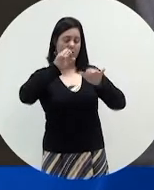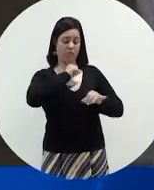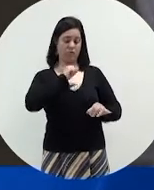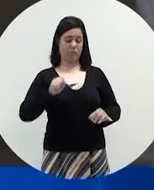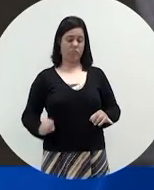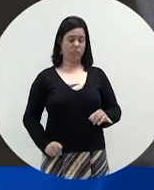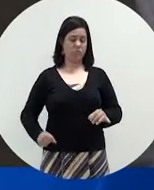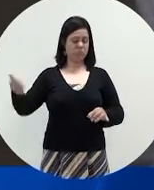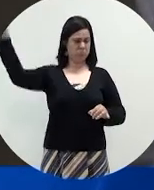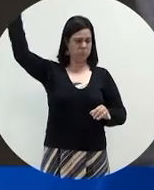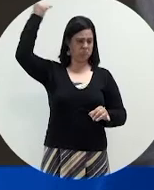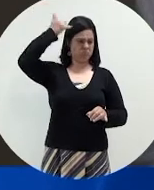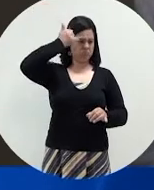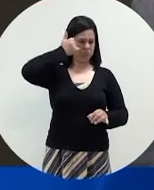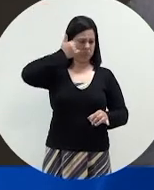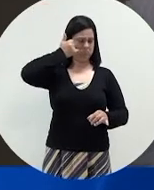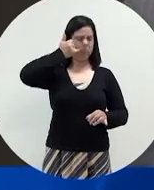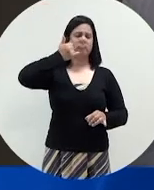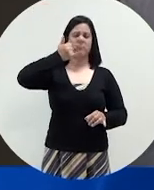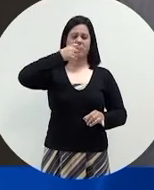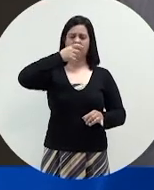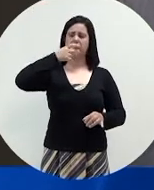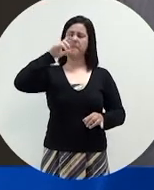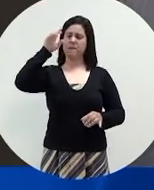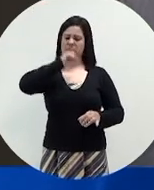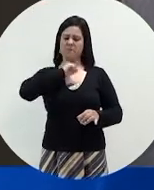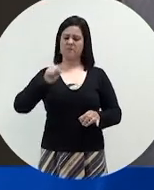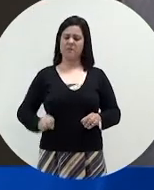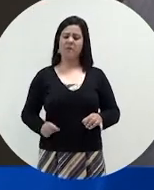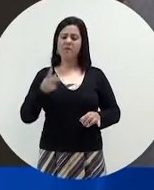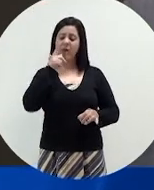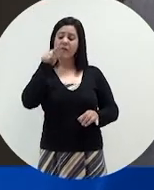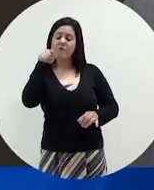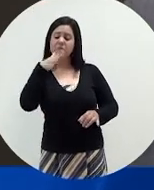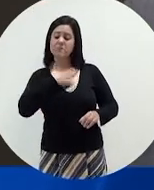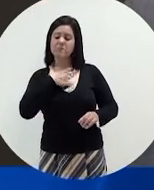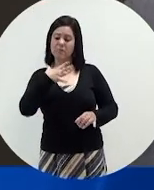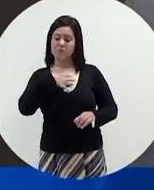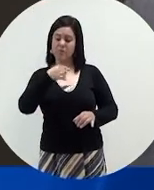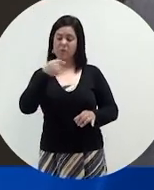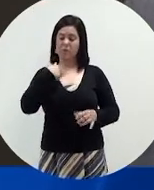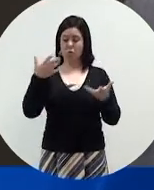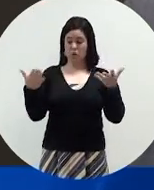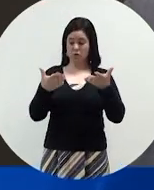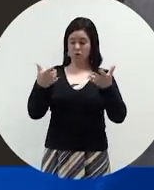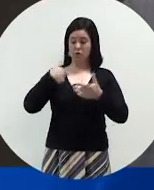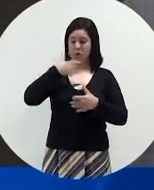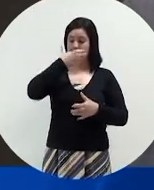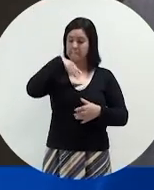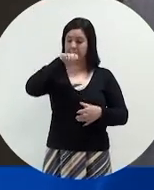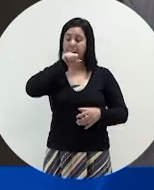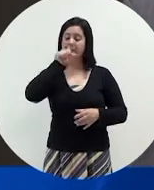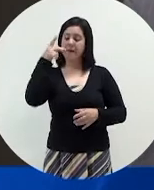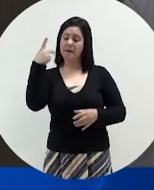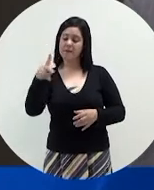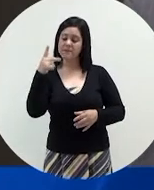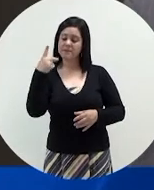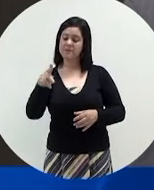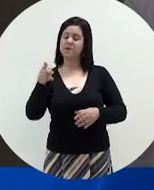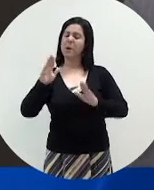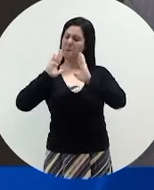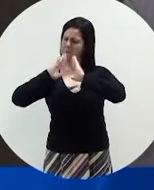furor. Ele diz: já coloquei o meu rei no trono lá em Sião, o meu santo monte. O rei